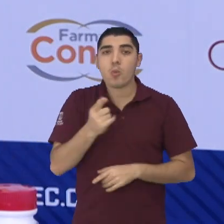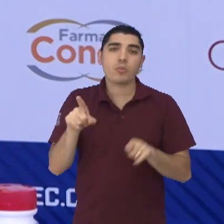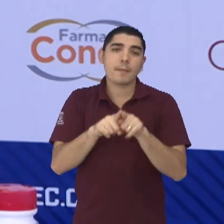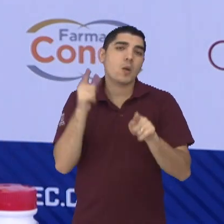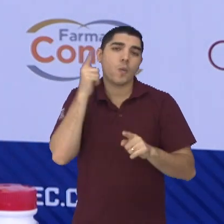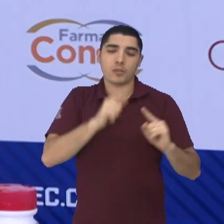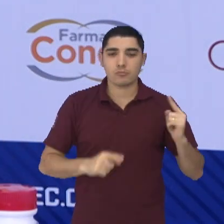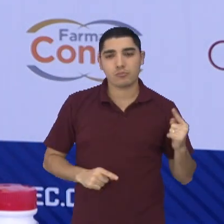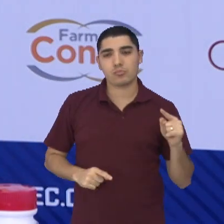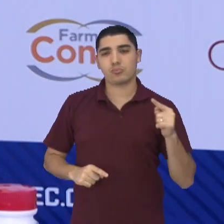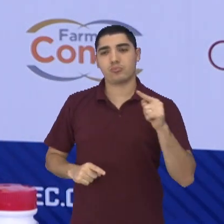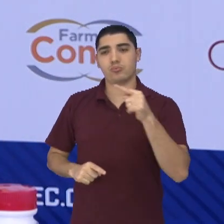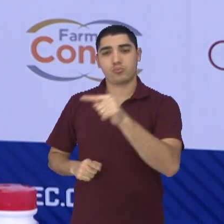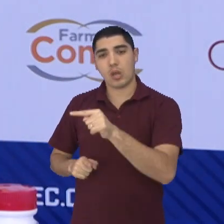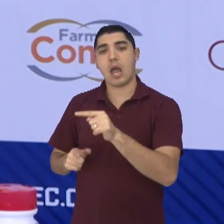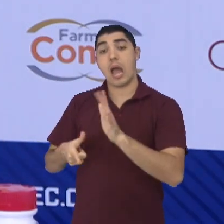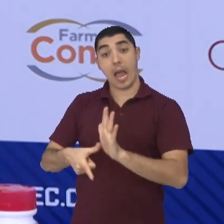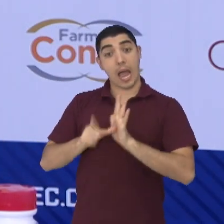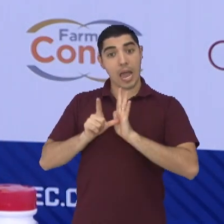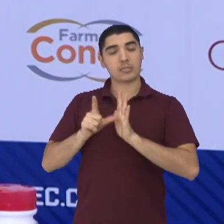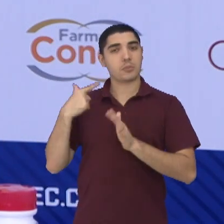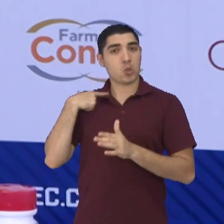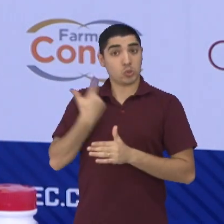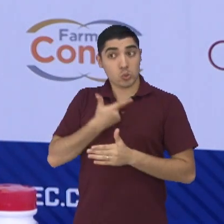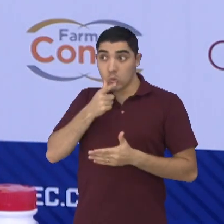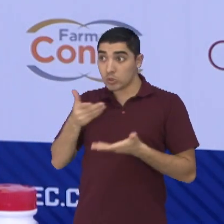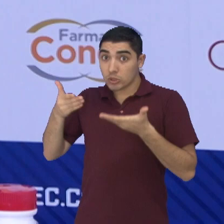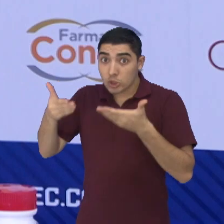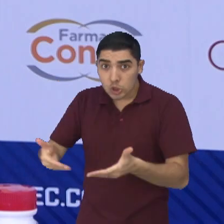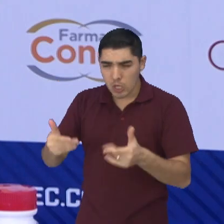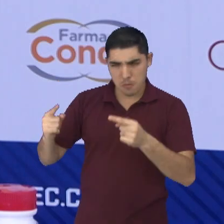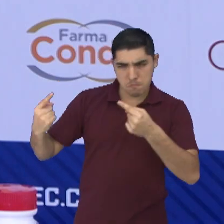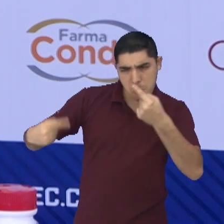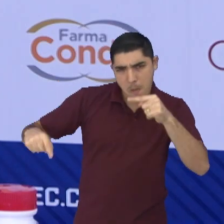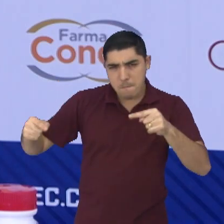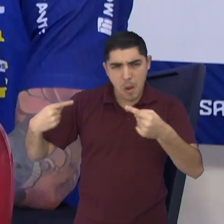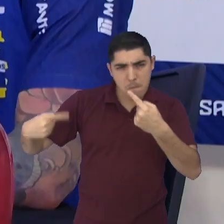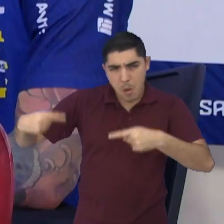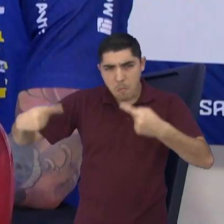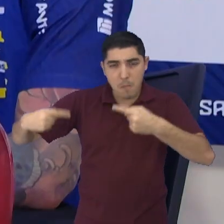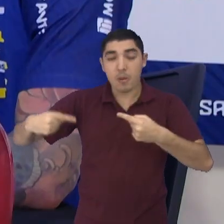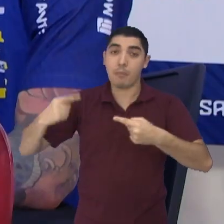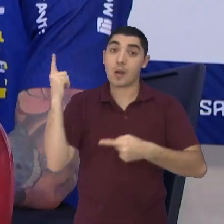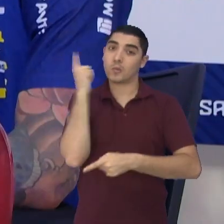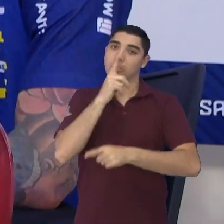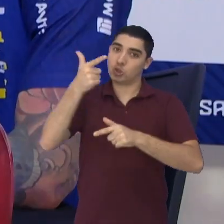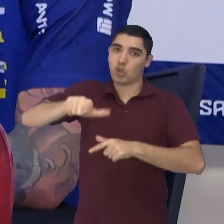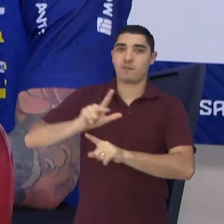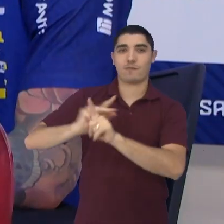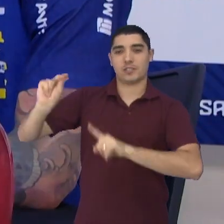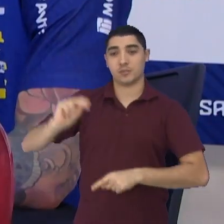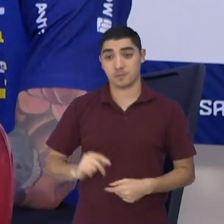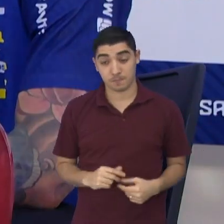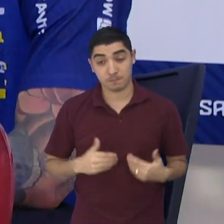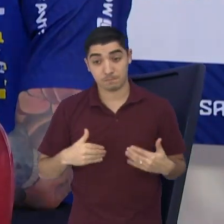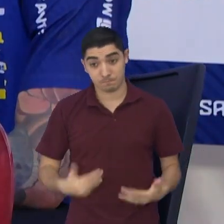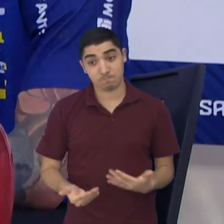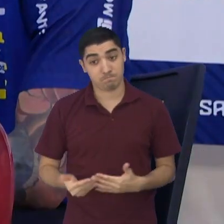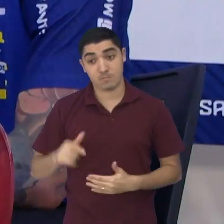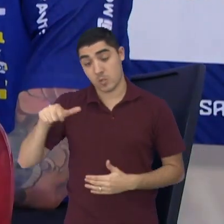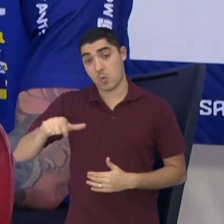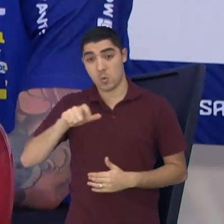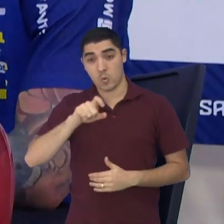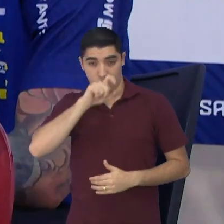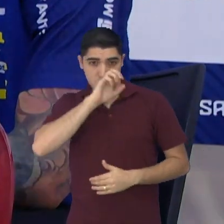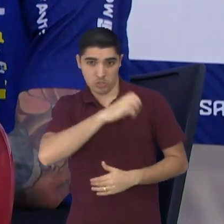uma viagem com antecedência, para a gente poder brigar lá bastante e trazer um bom resultado para casa de novo. Mas apesar de serem considerados